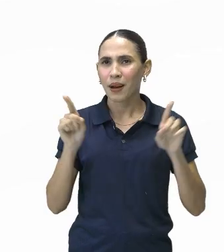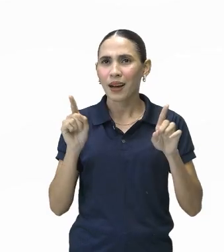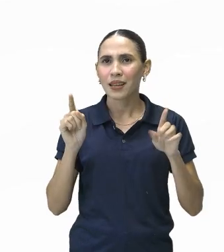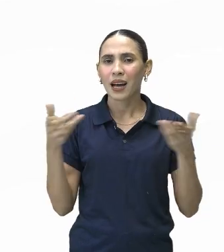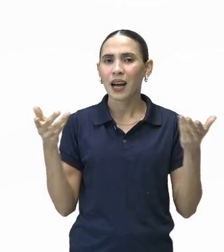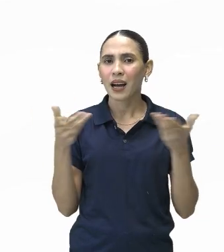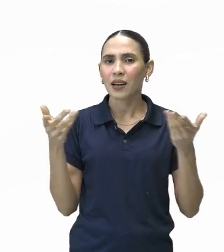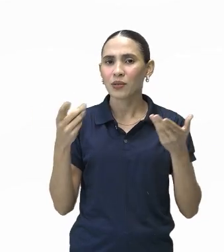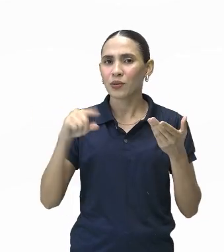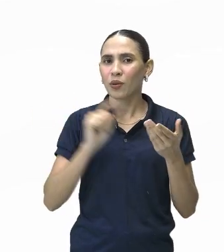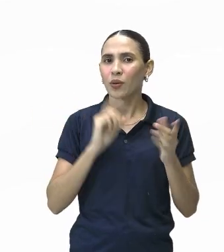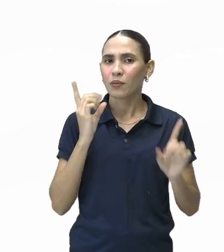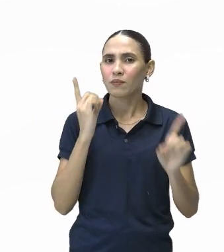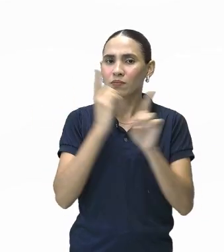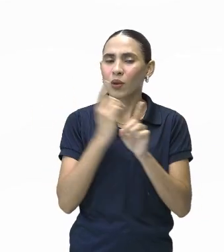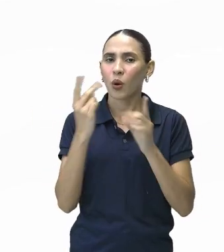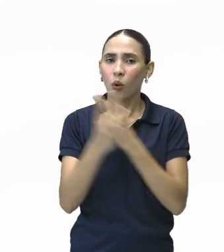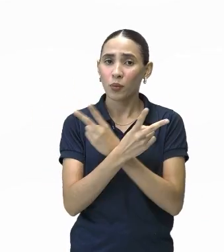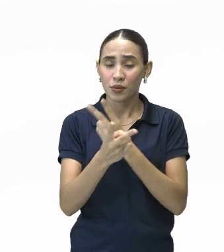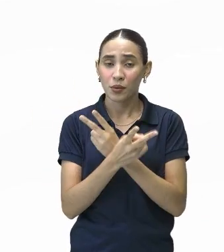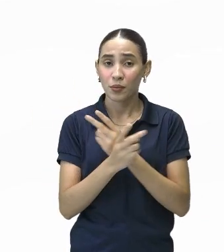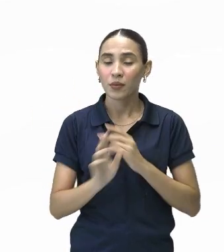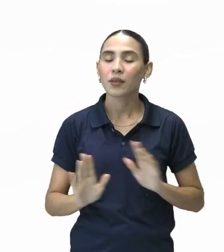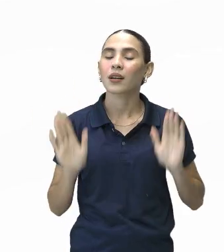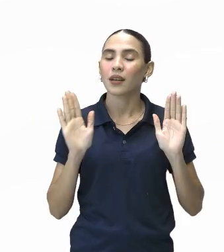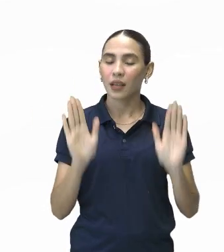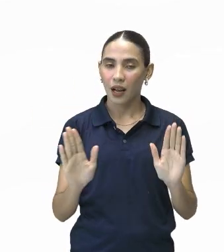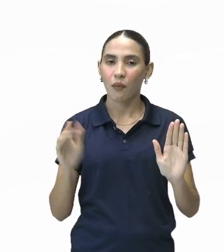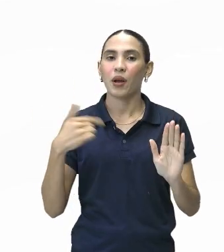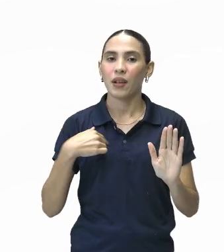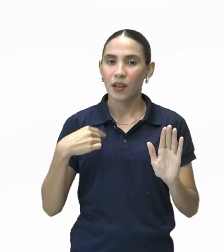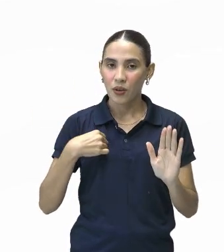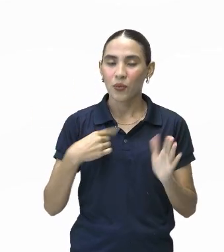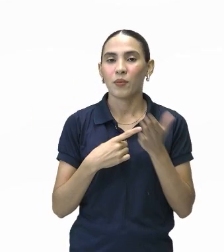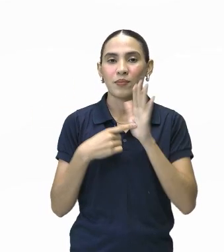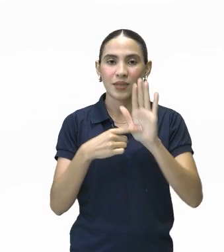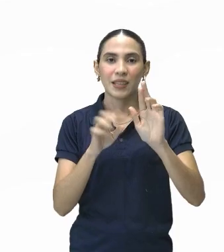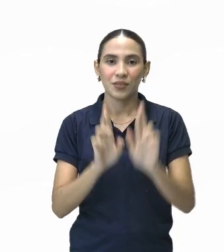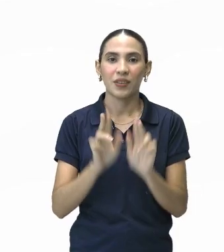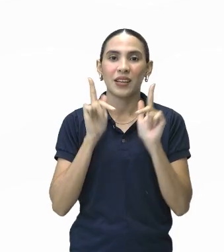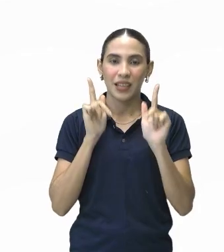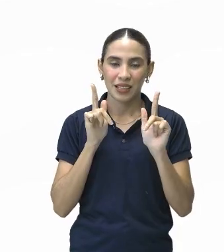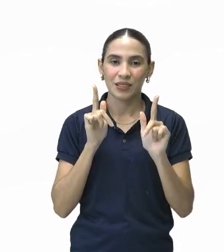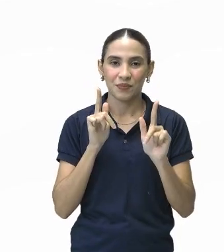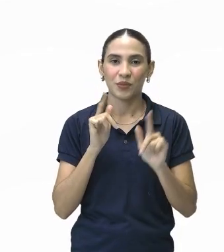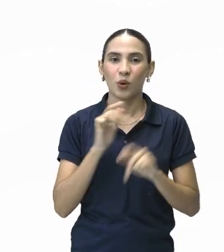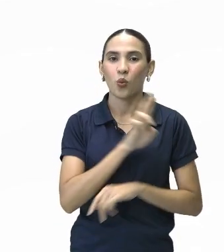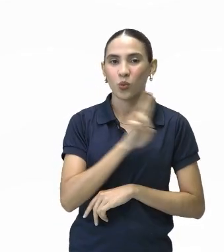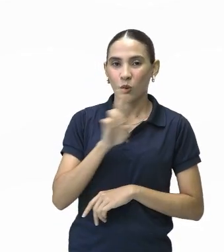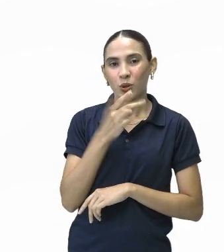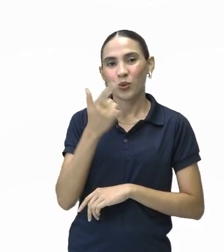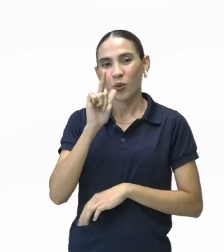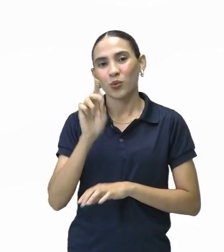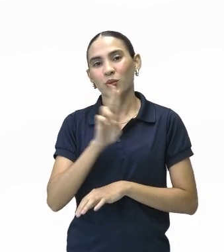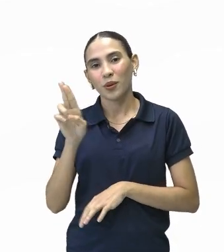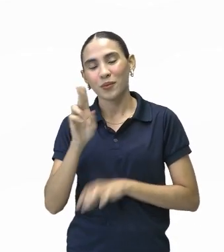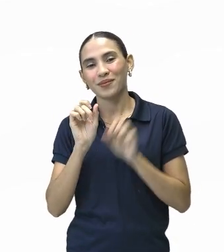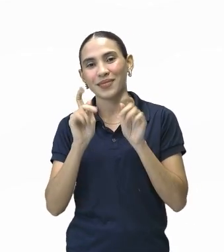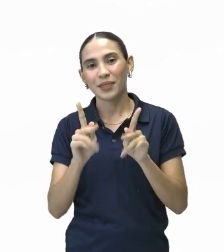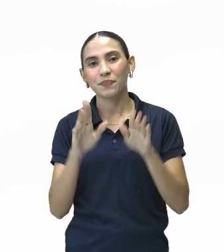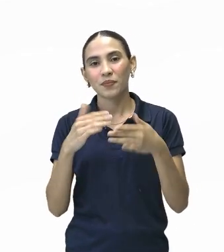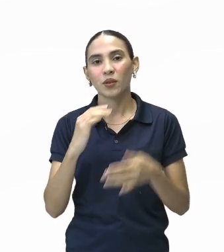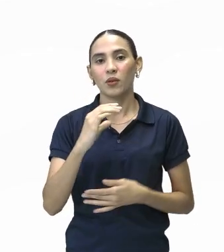de descobrir que isso aí é o cromossomo. Calma, que eu vou dar a diferenciação entre um nome e outro. Então,